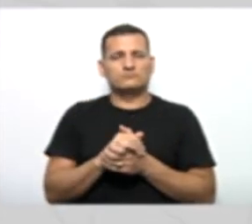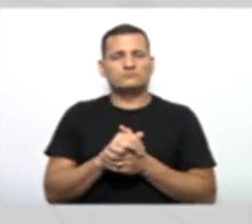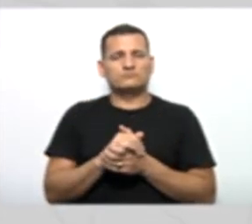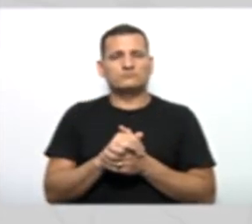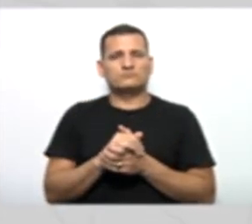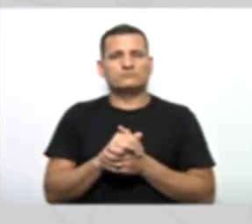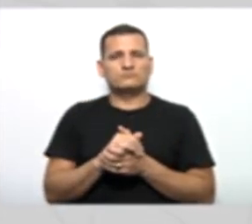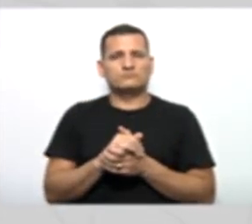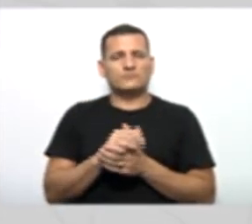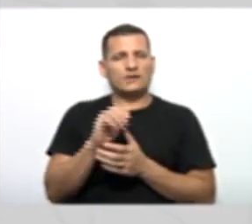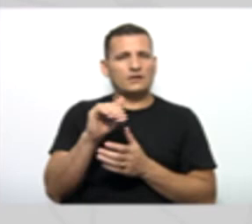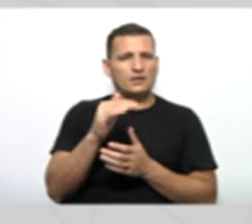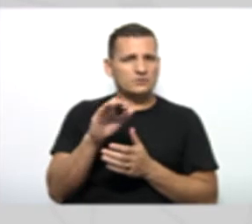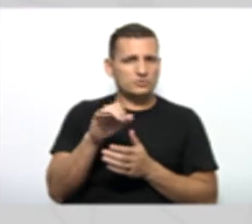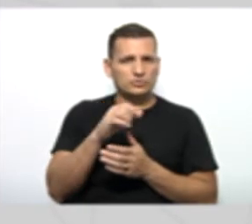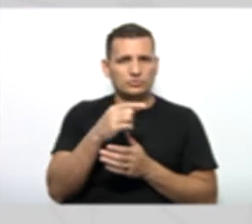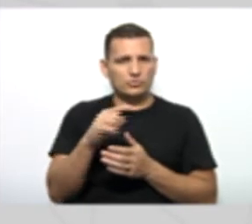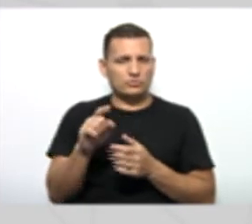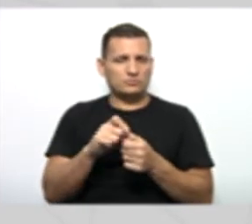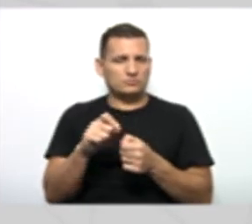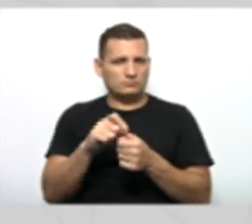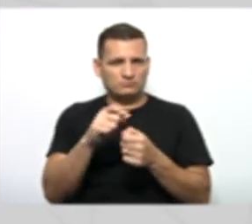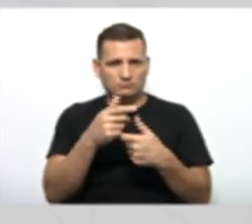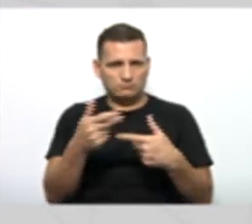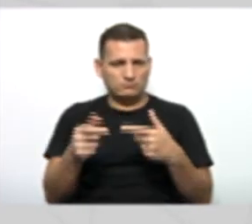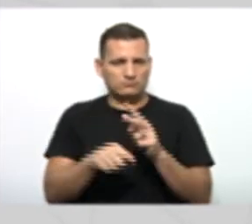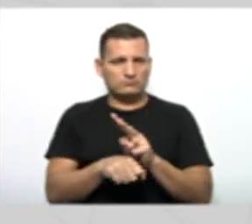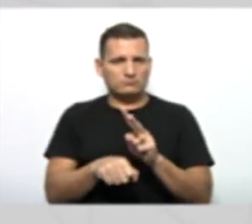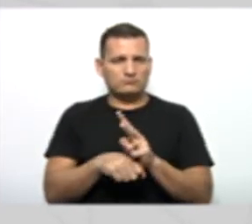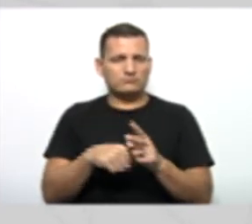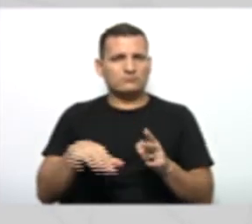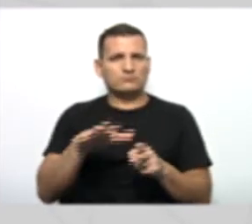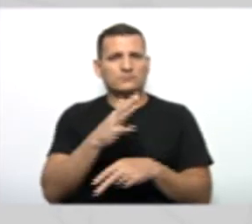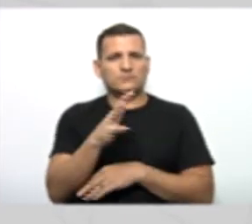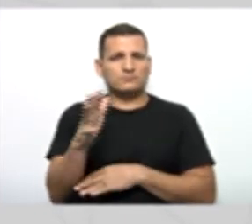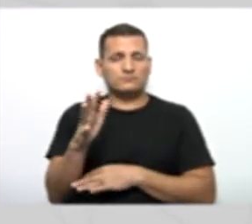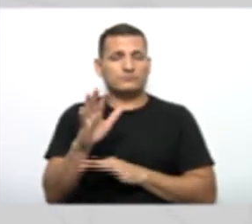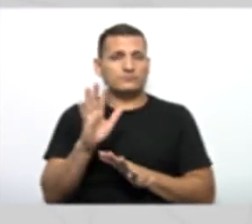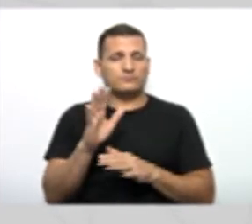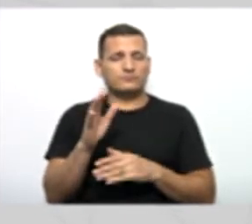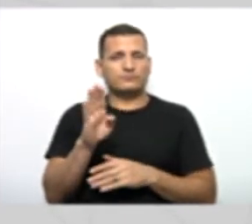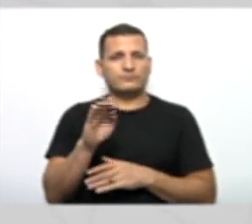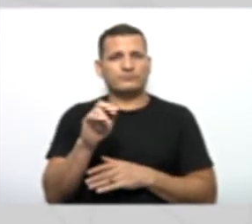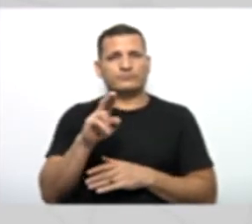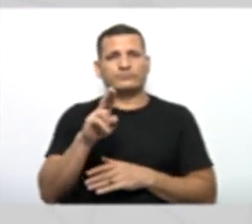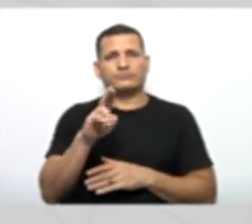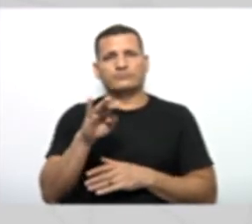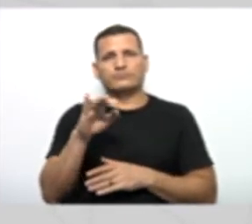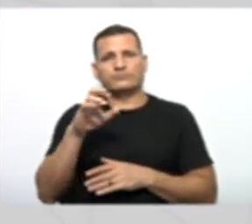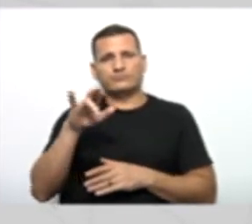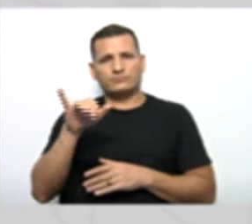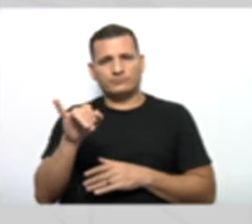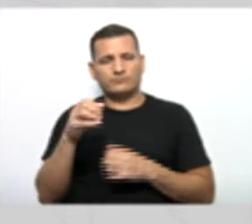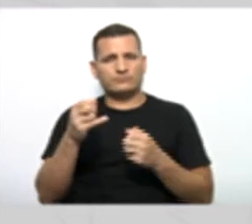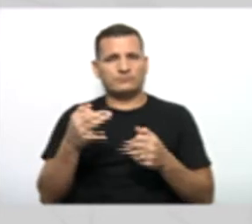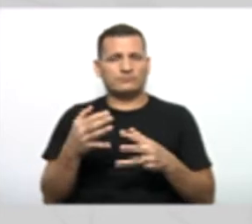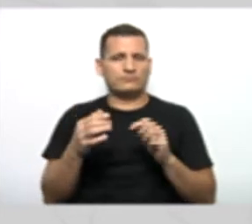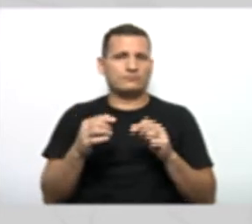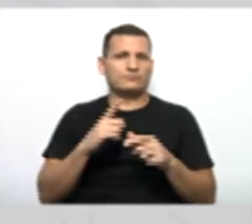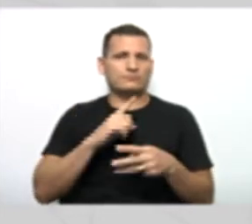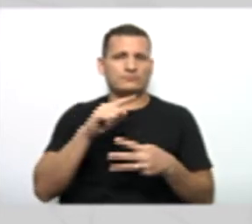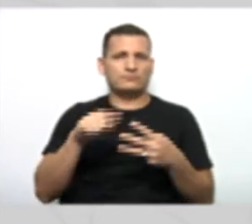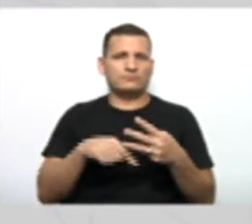Barbieri ensina que a empresa pode desenvolver 3 diferentes abordagens da gestão ambiental: controle da